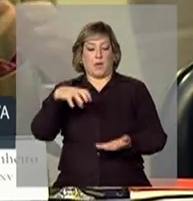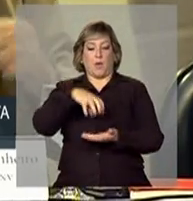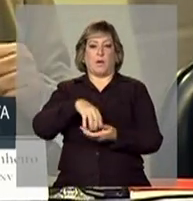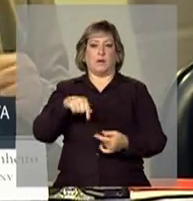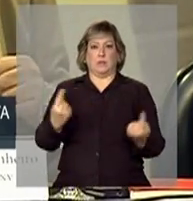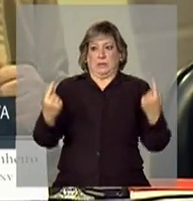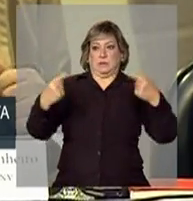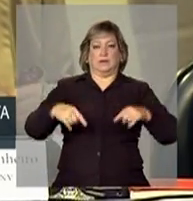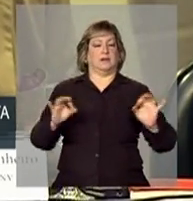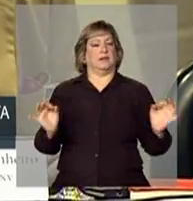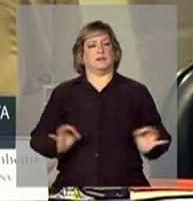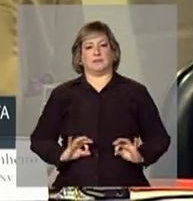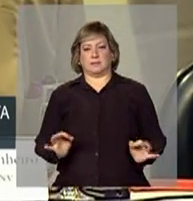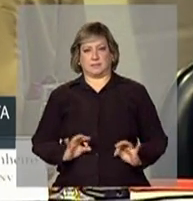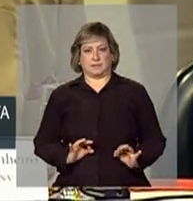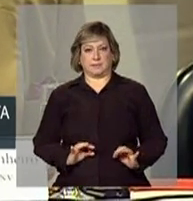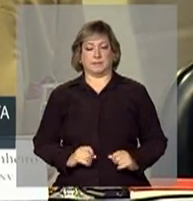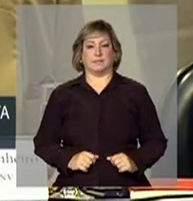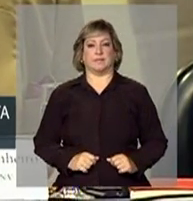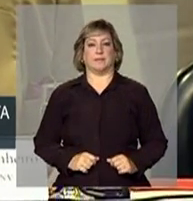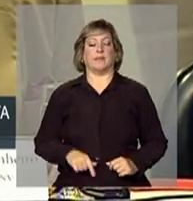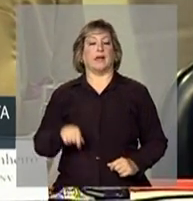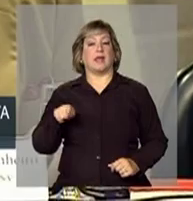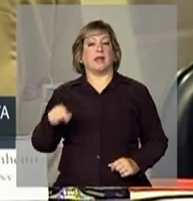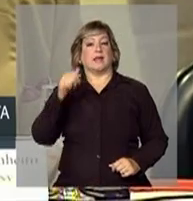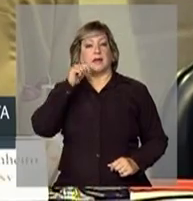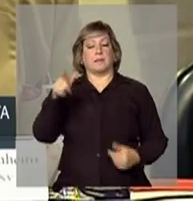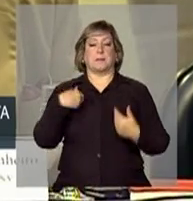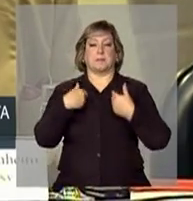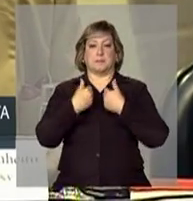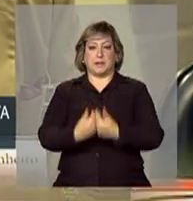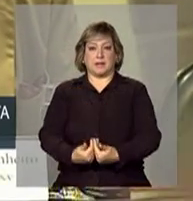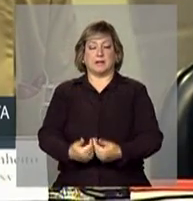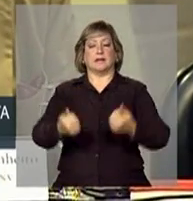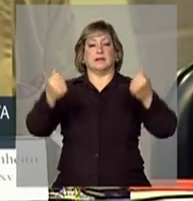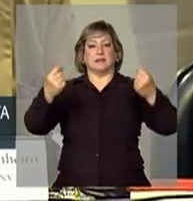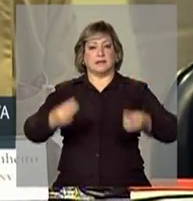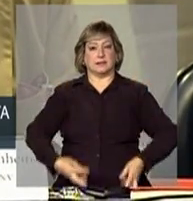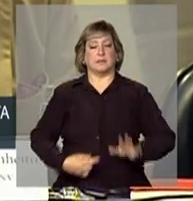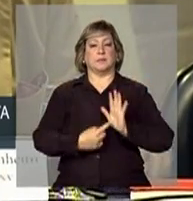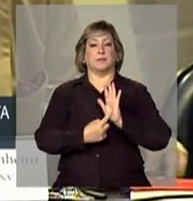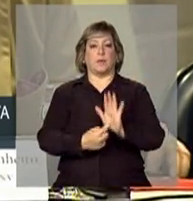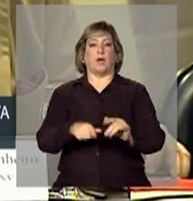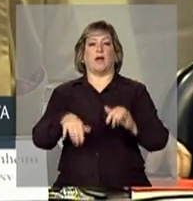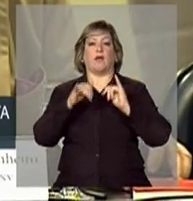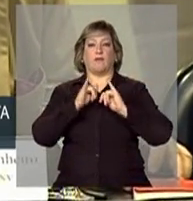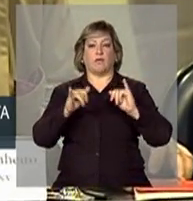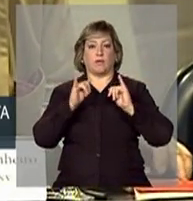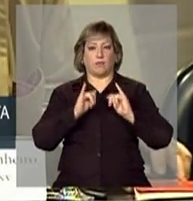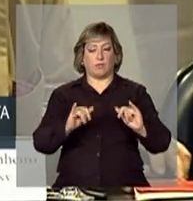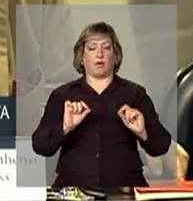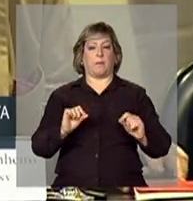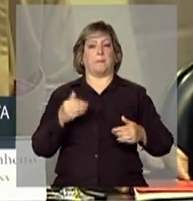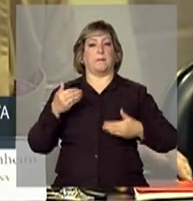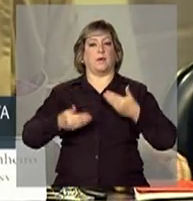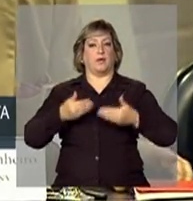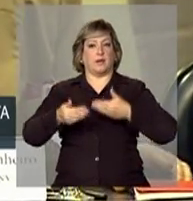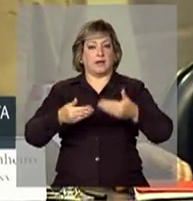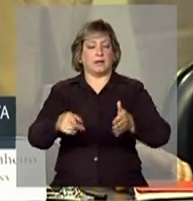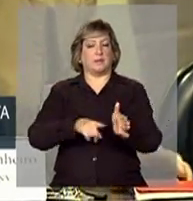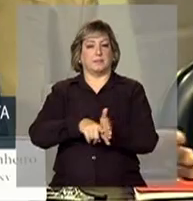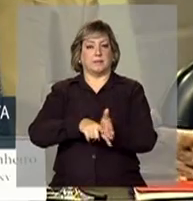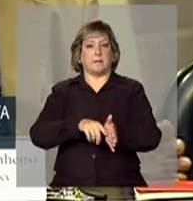fla-flu. Ela me pediu para apresentar esse informe de progresso, esse informe de